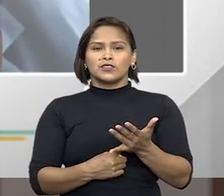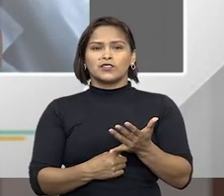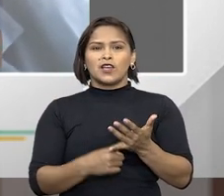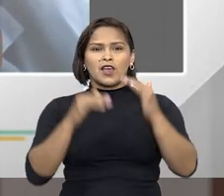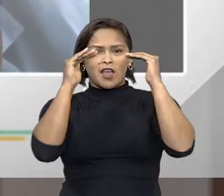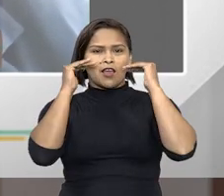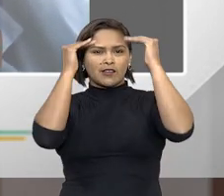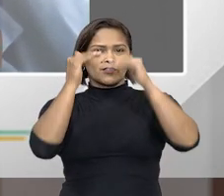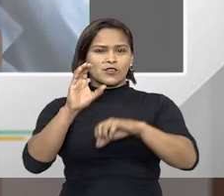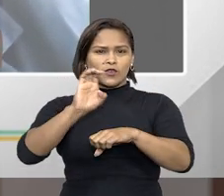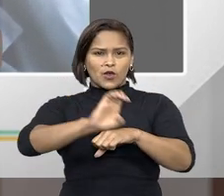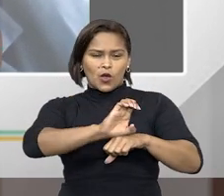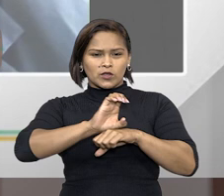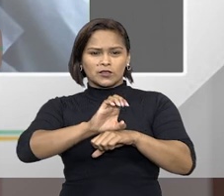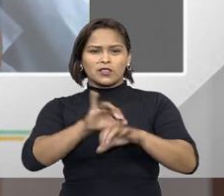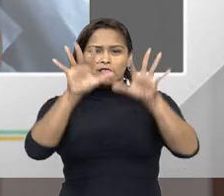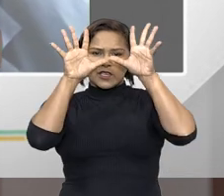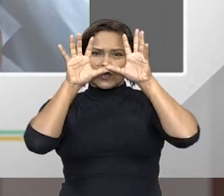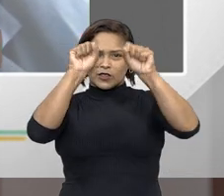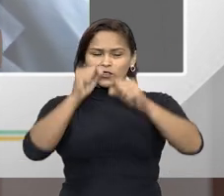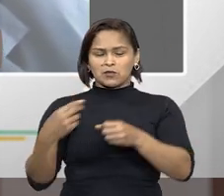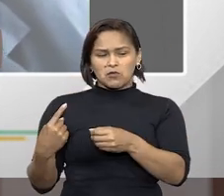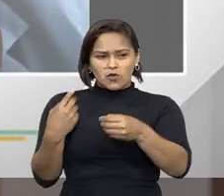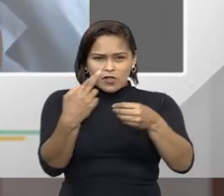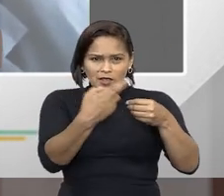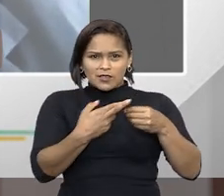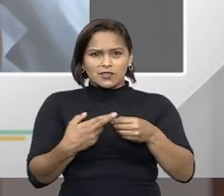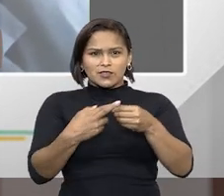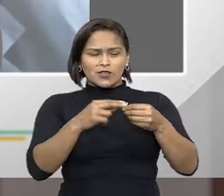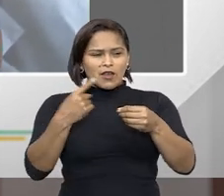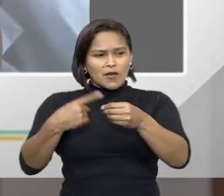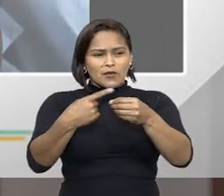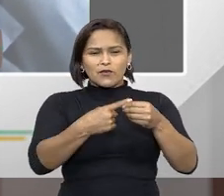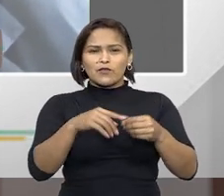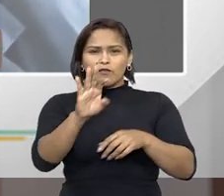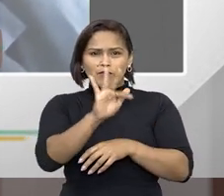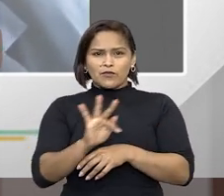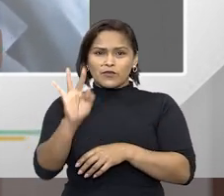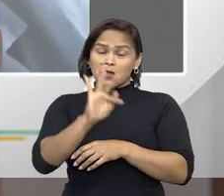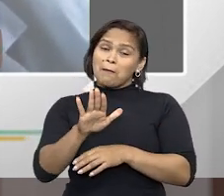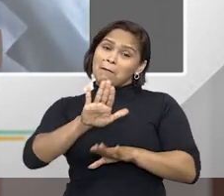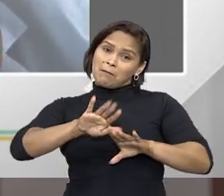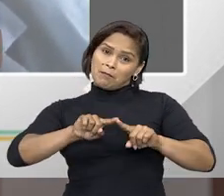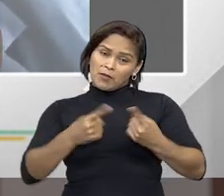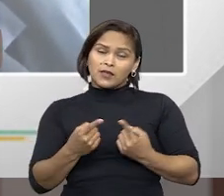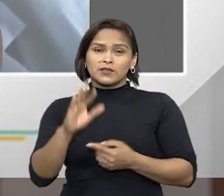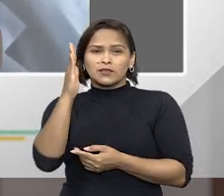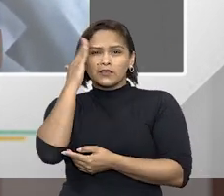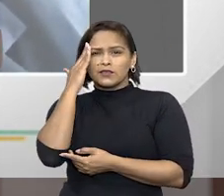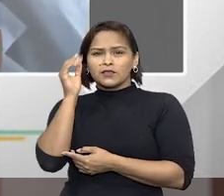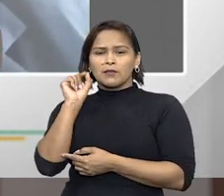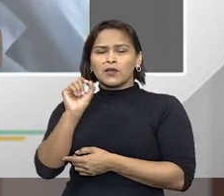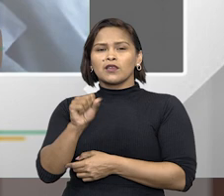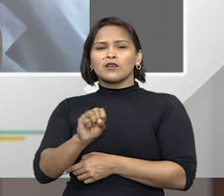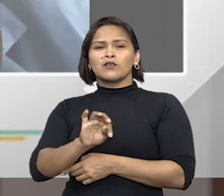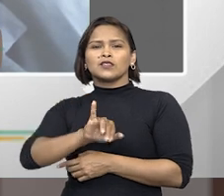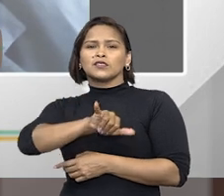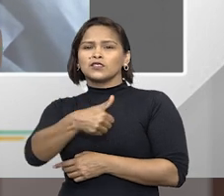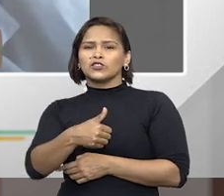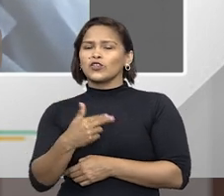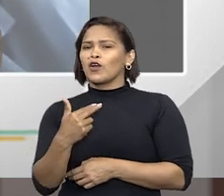e os tribunais regionais federais. Mas é sabido que o STJ não